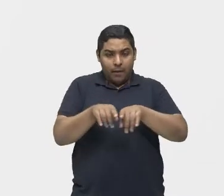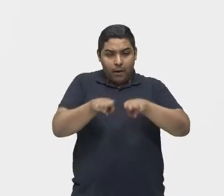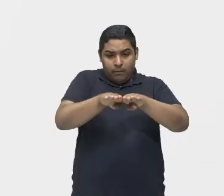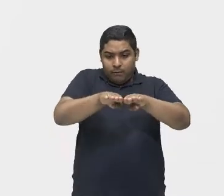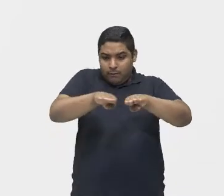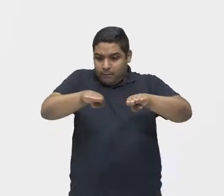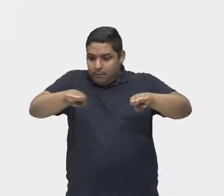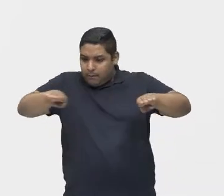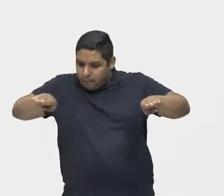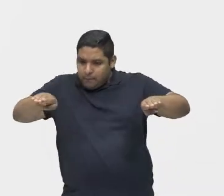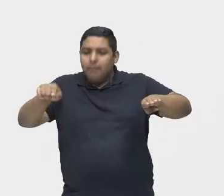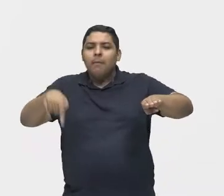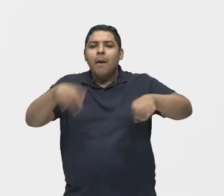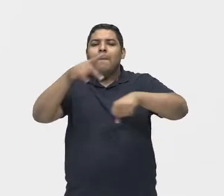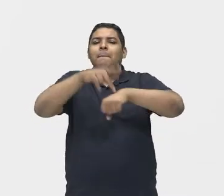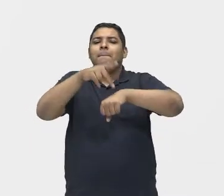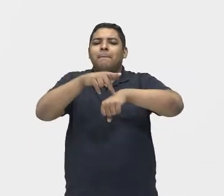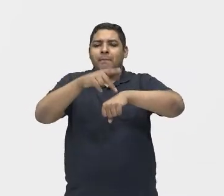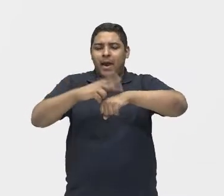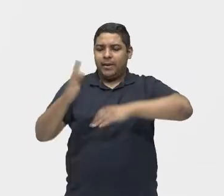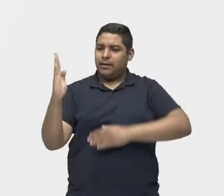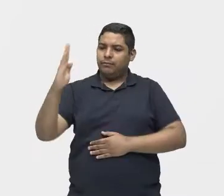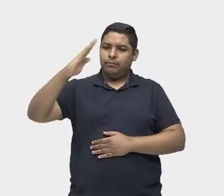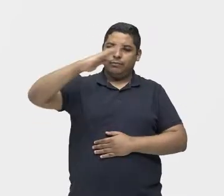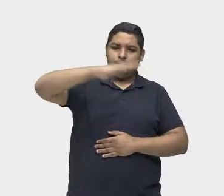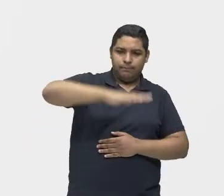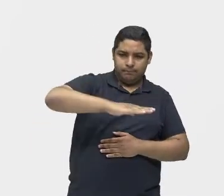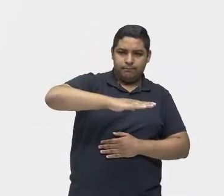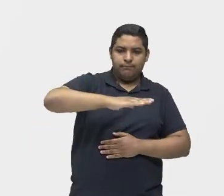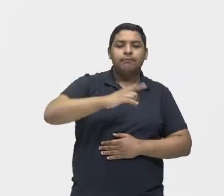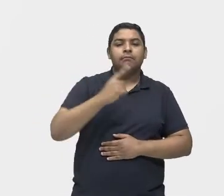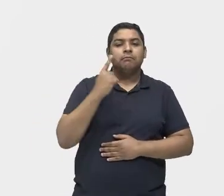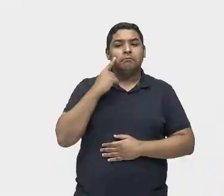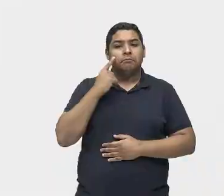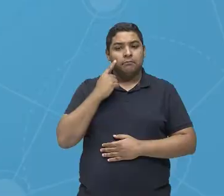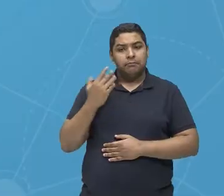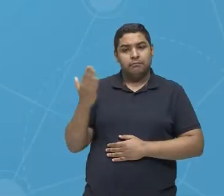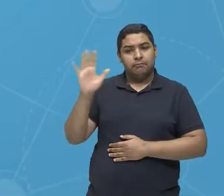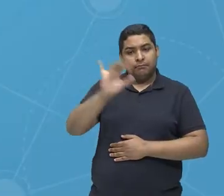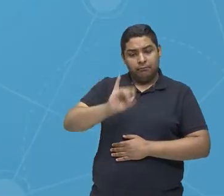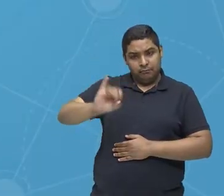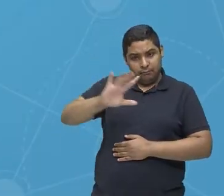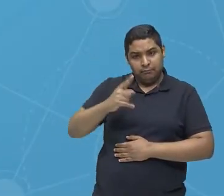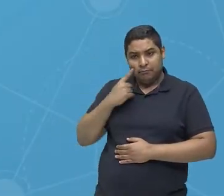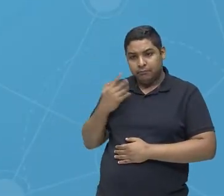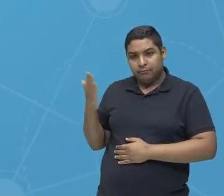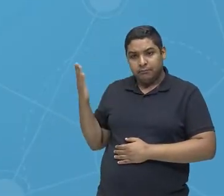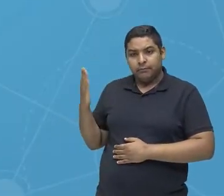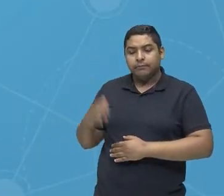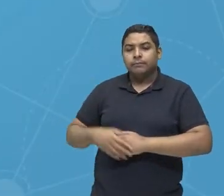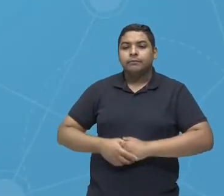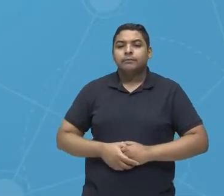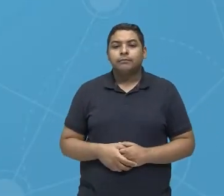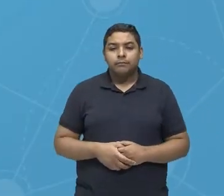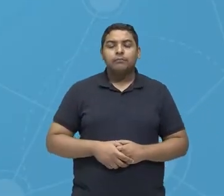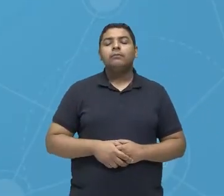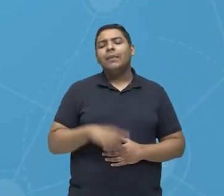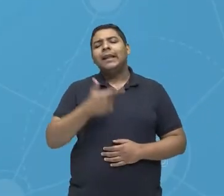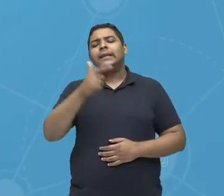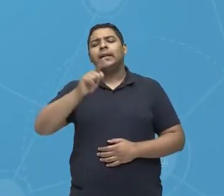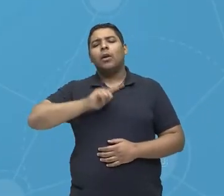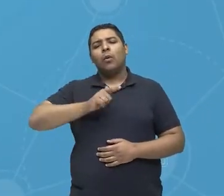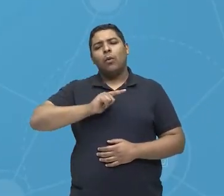sobre elas. Vocês estão vendo um exemplo aí dos domes. Aí nós temos outro exemplo sobre essa questão da